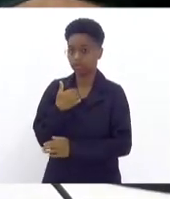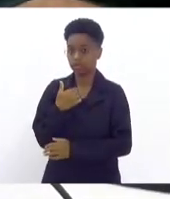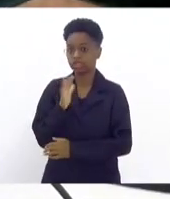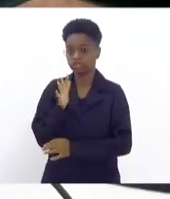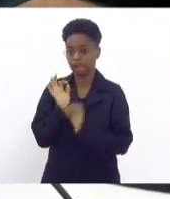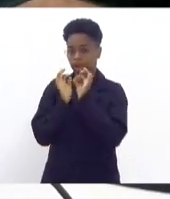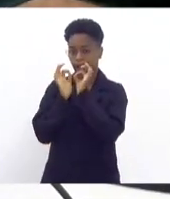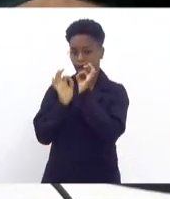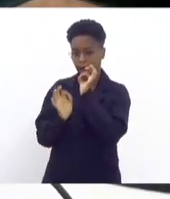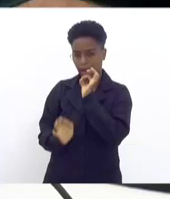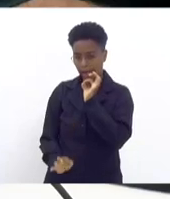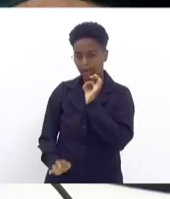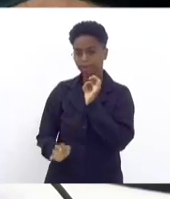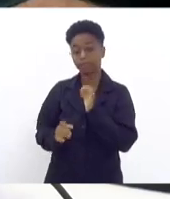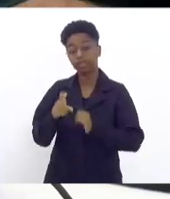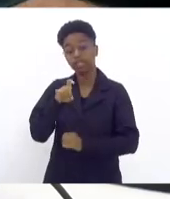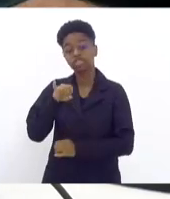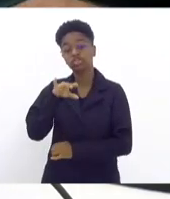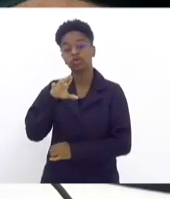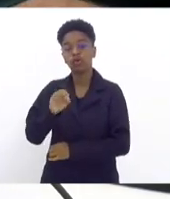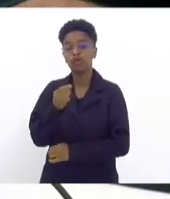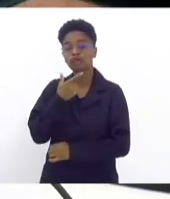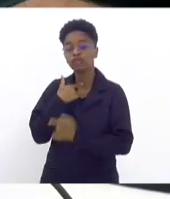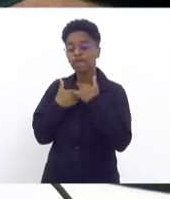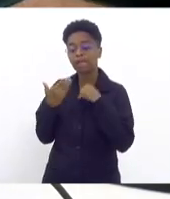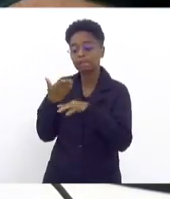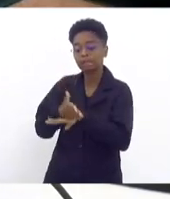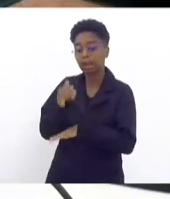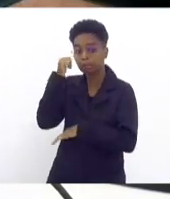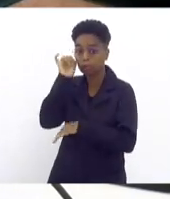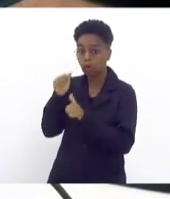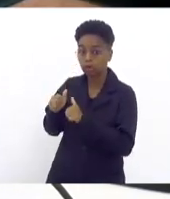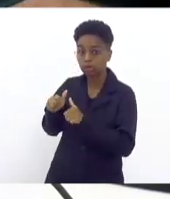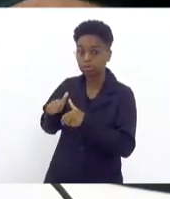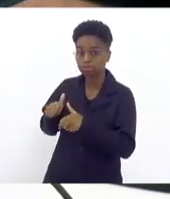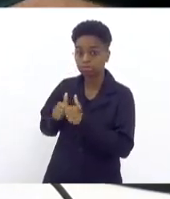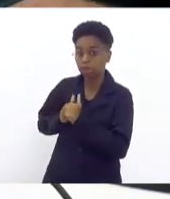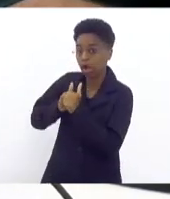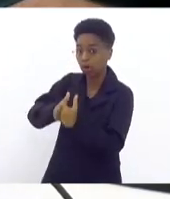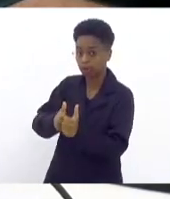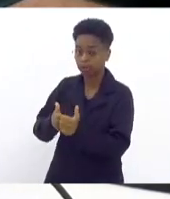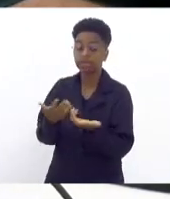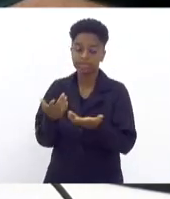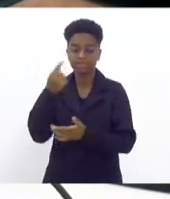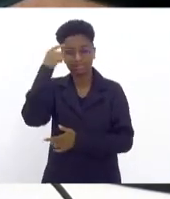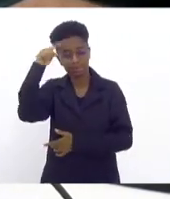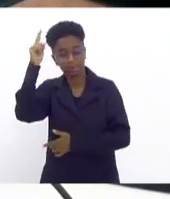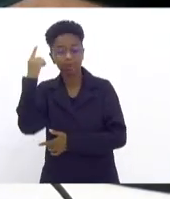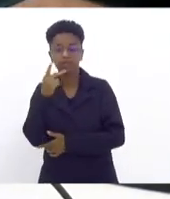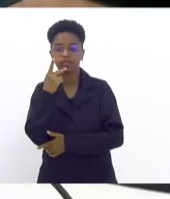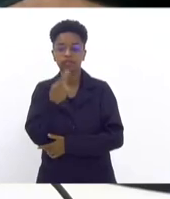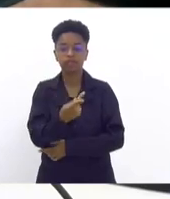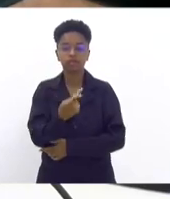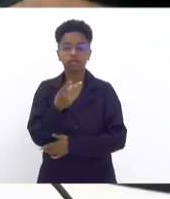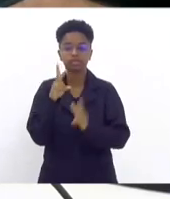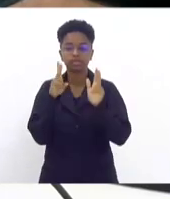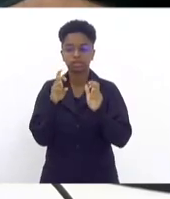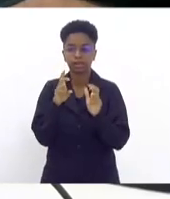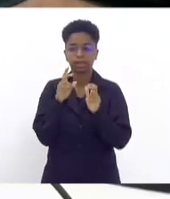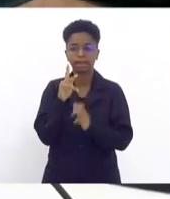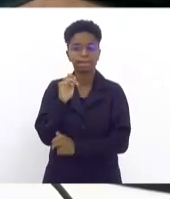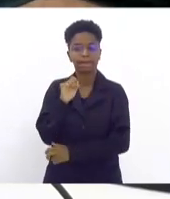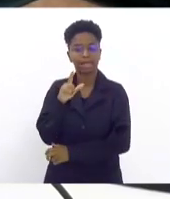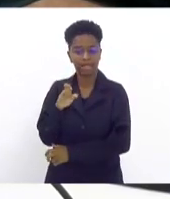pra manga. Chico vai querer entrar com o boizinho dele no cinema. Já deu pano pra manga semana retrasada, quando a gente falou do Bar de Pelé. Aquele